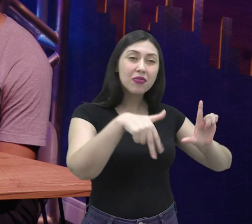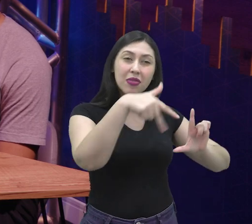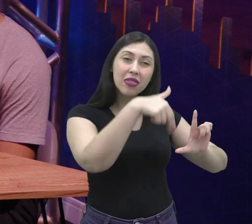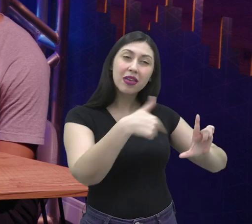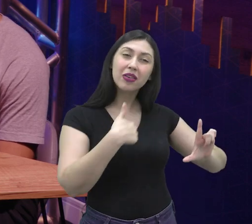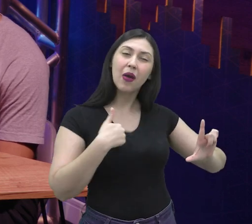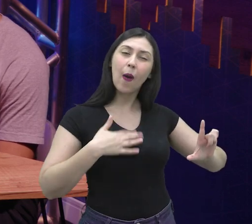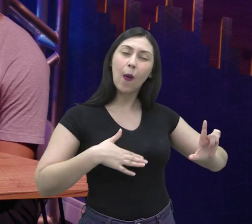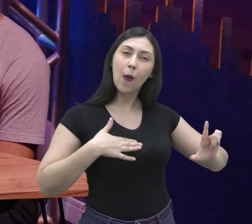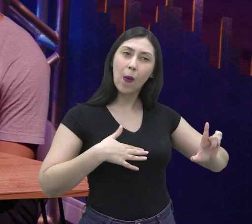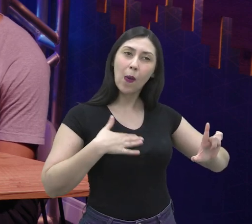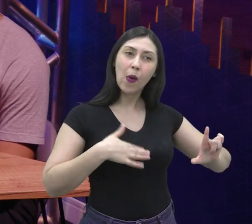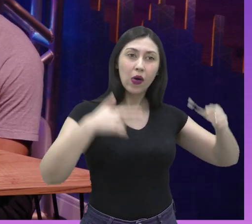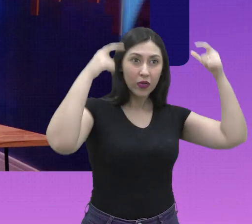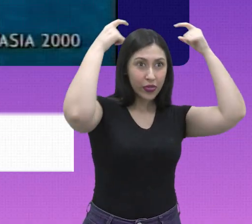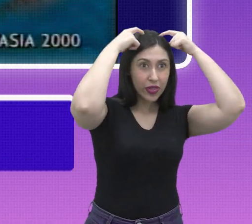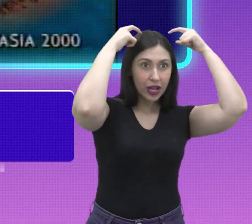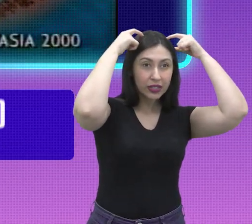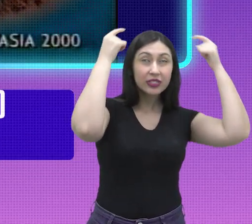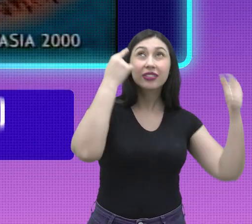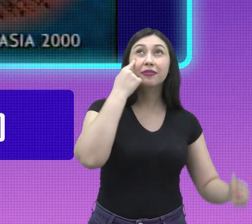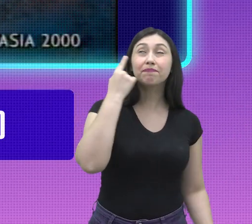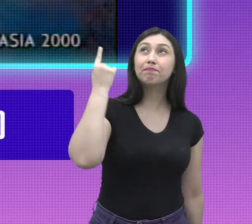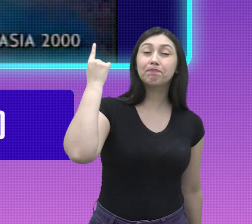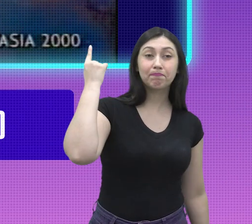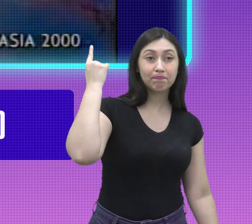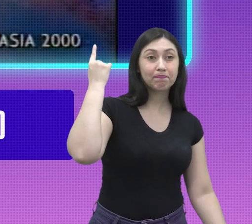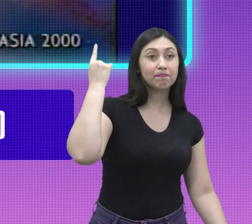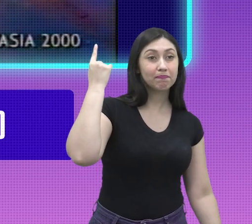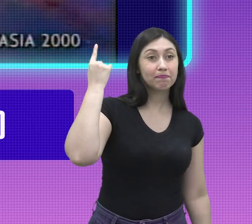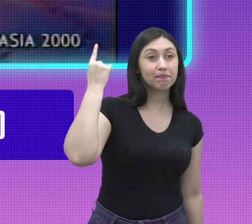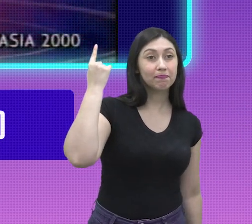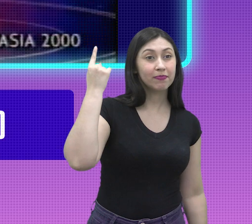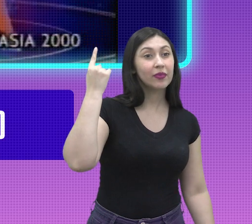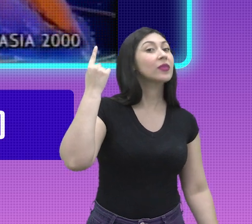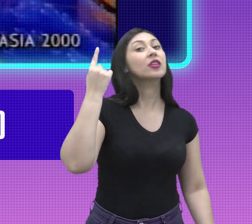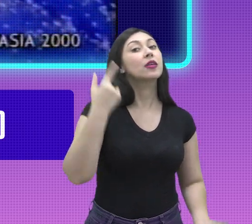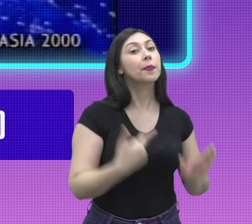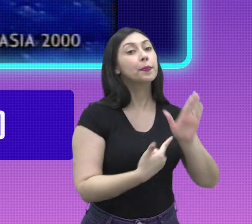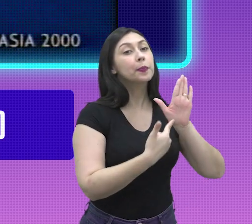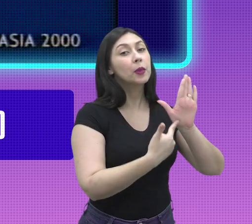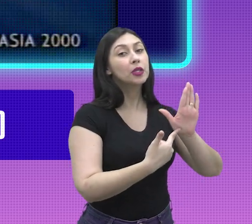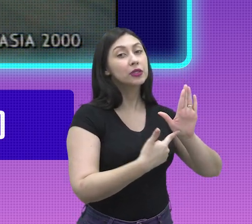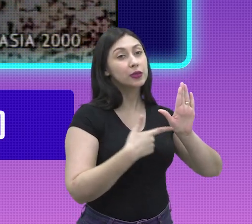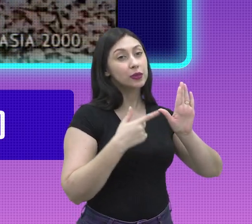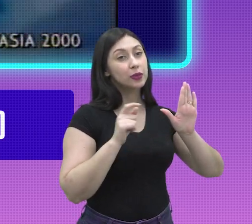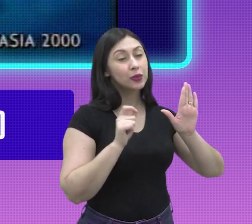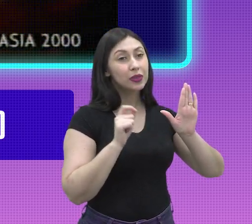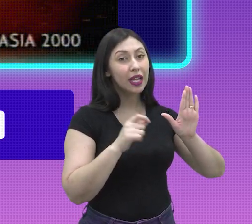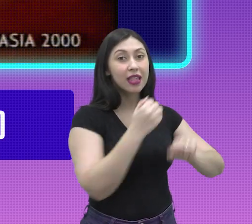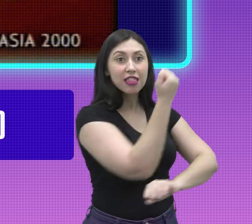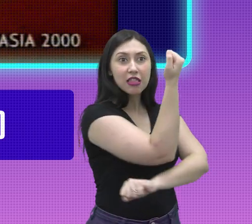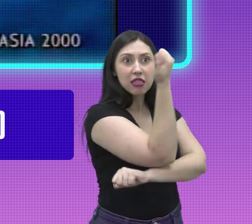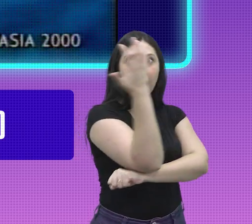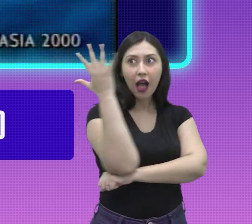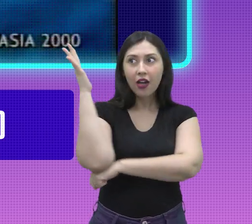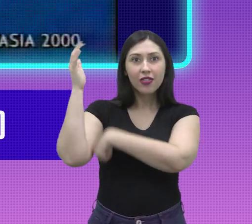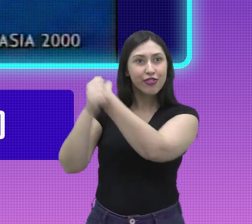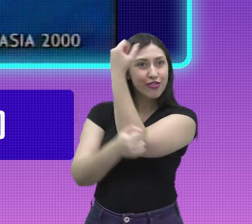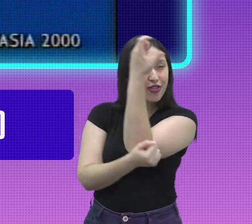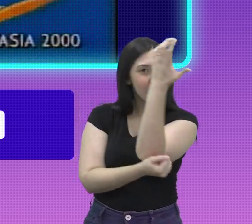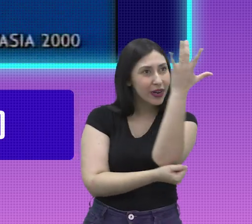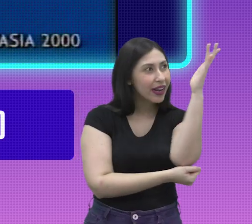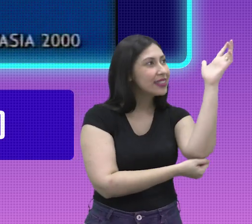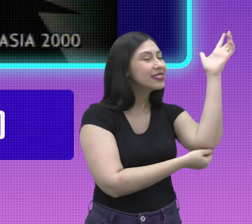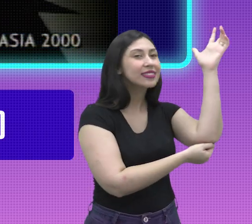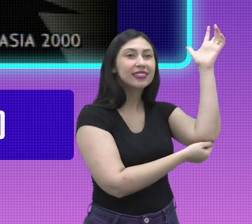muito, que também é uma produção da Disney, que chama Fantasia 2000. E daí, nessa animação, eles trazem a mãe natureza. E a